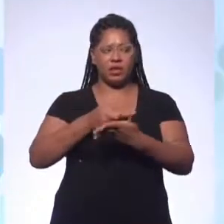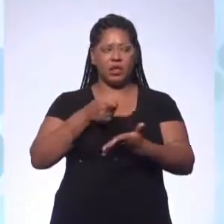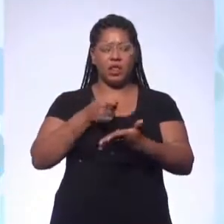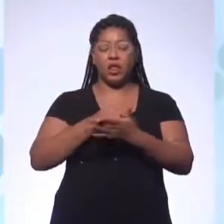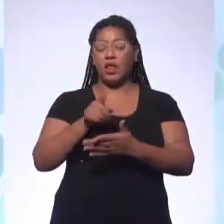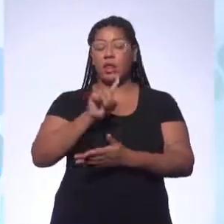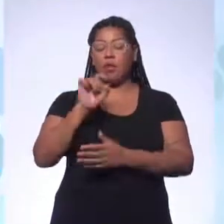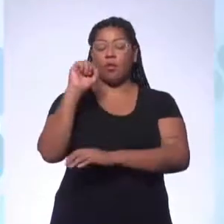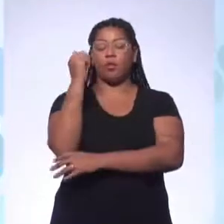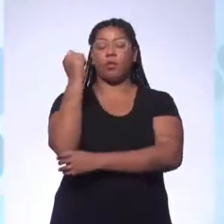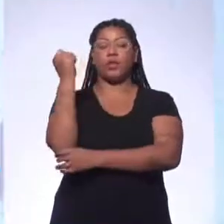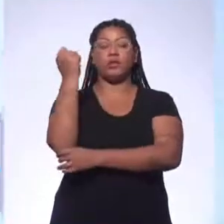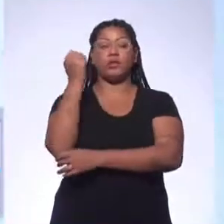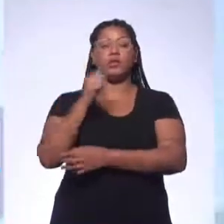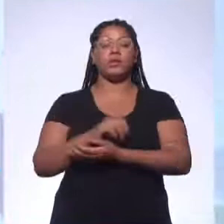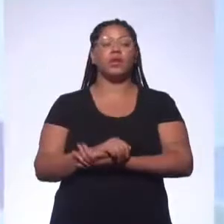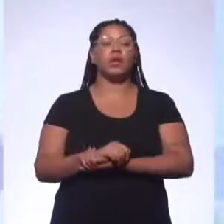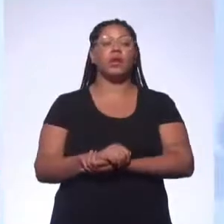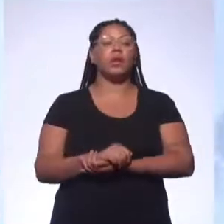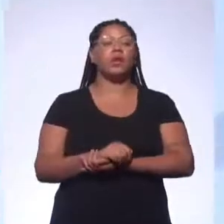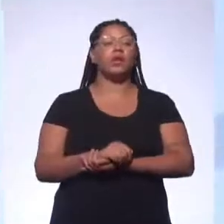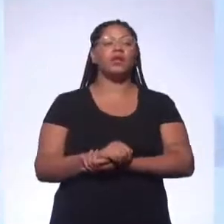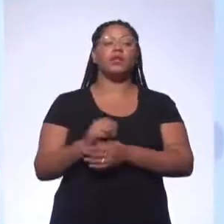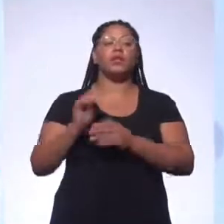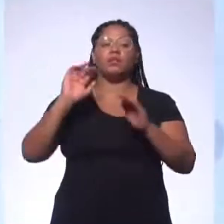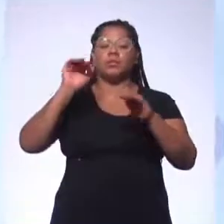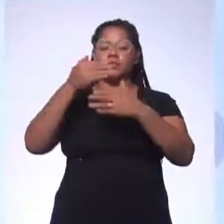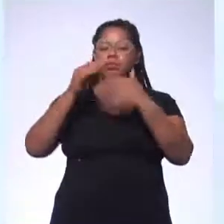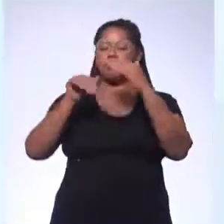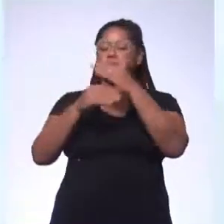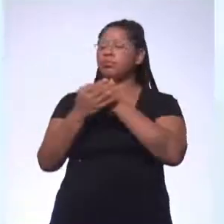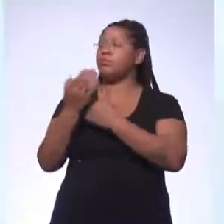ok? Vamos então para a próxima tela.